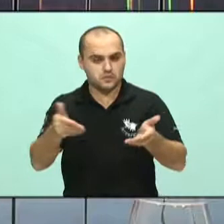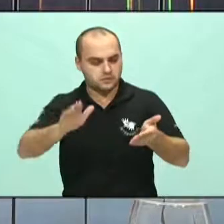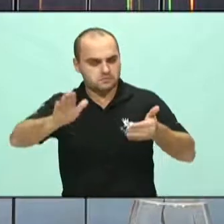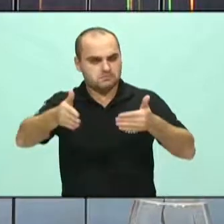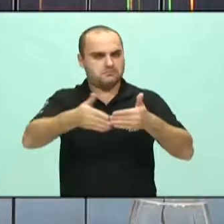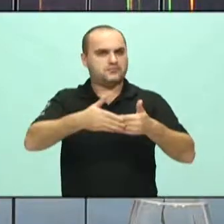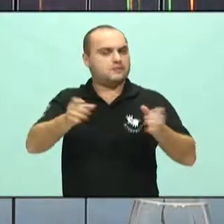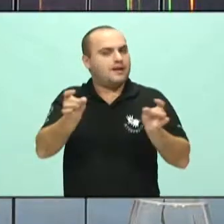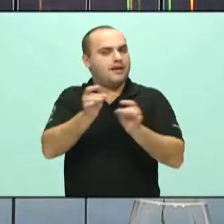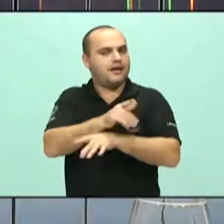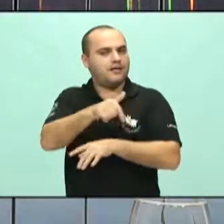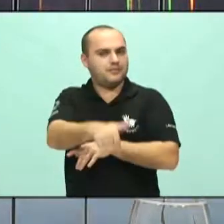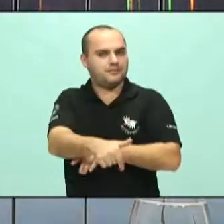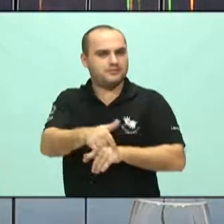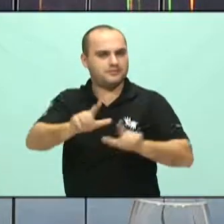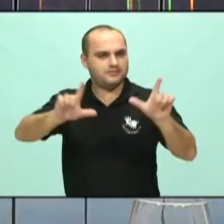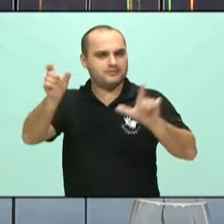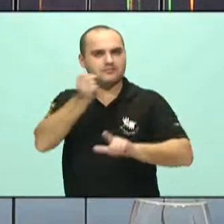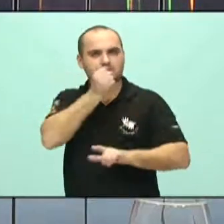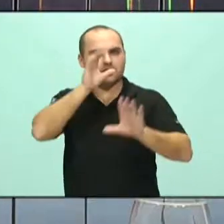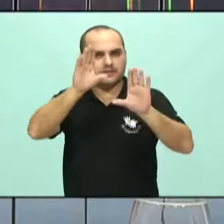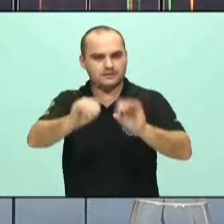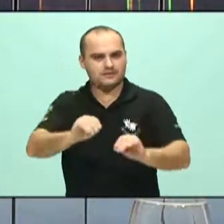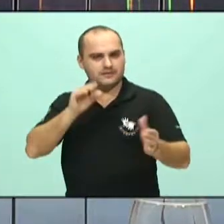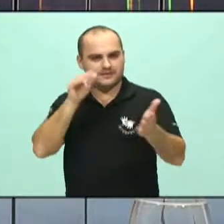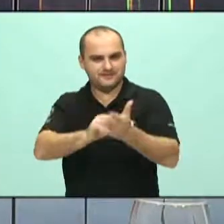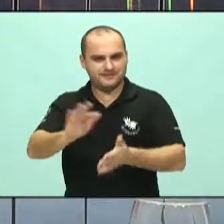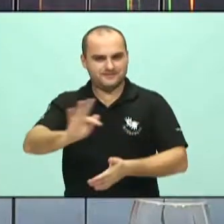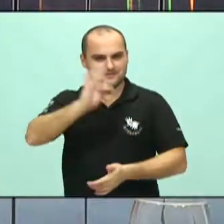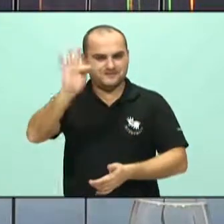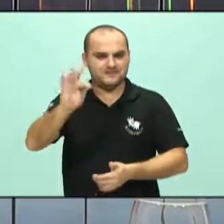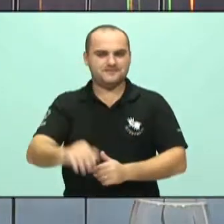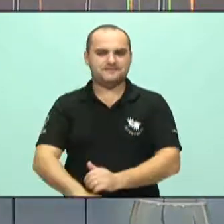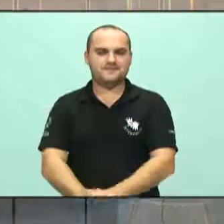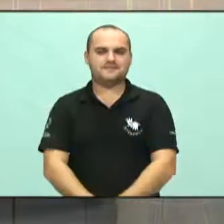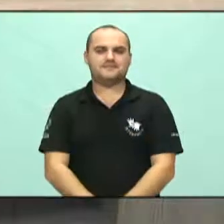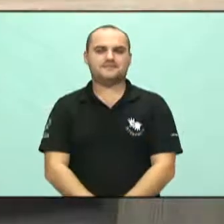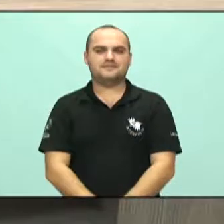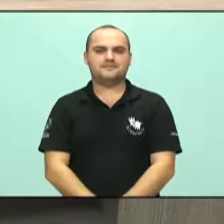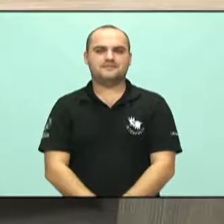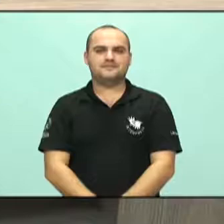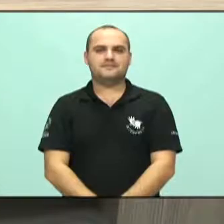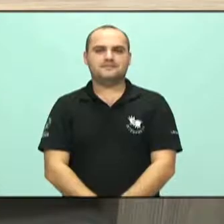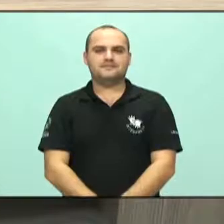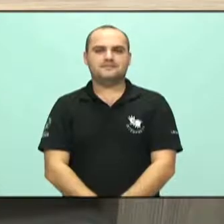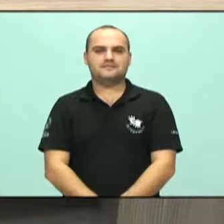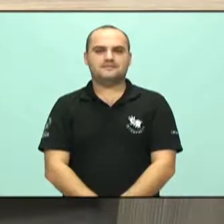por aqui. Para todos, uma boa noite e até a próxima.